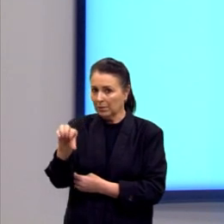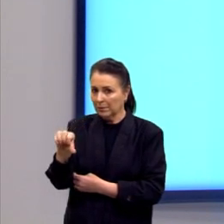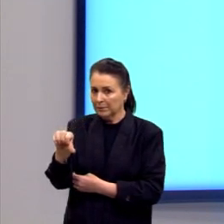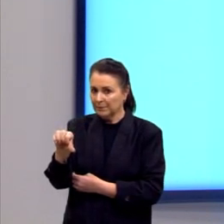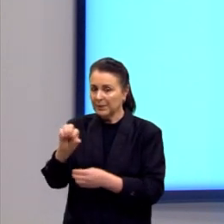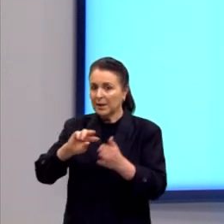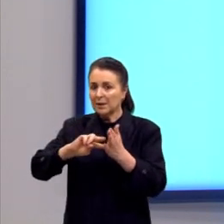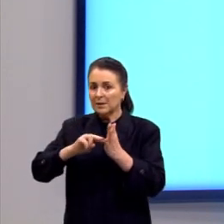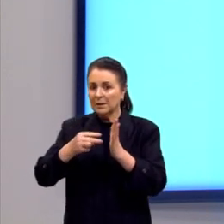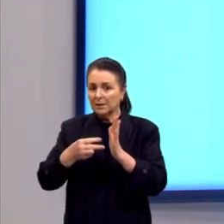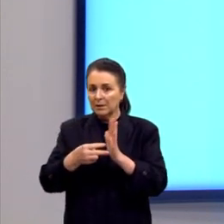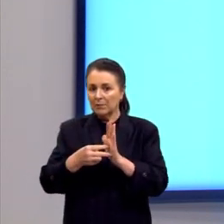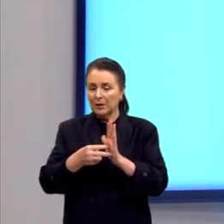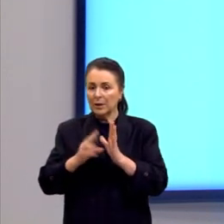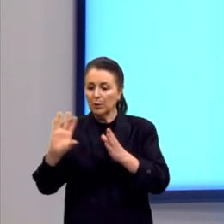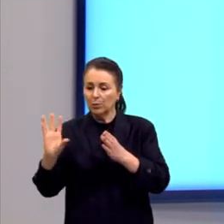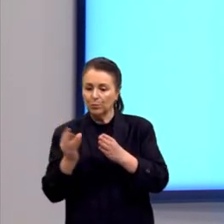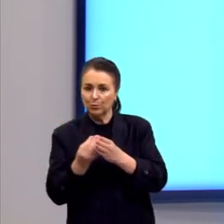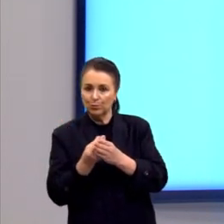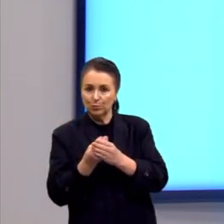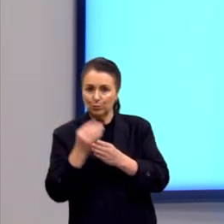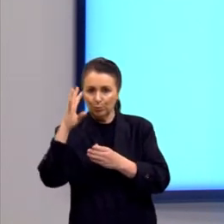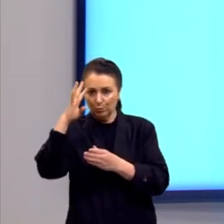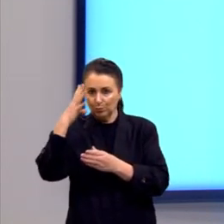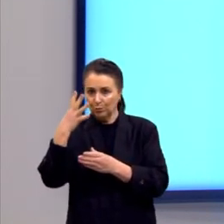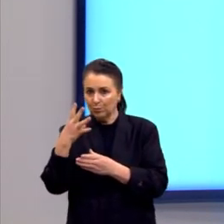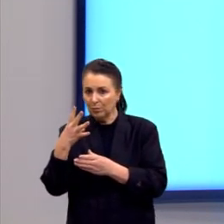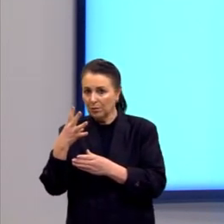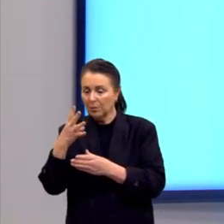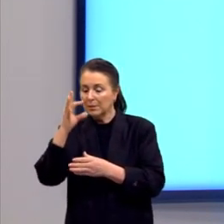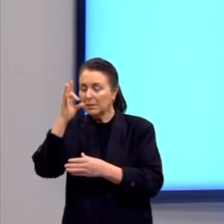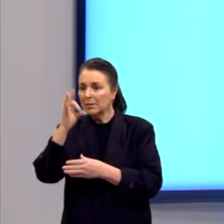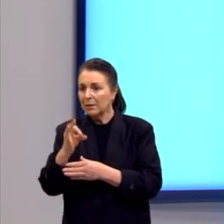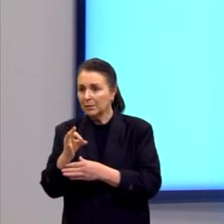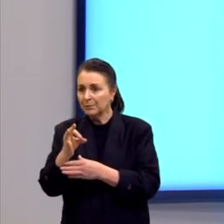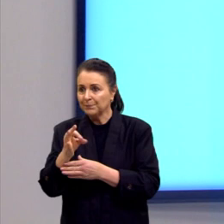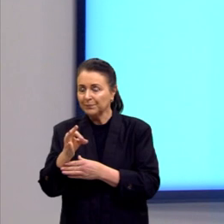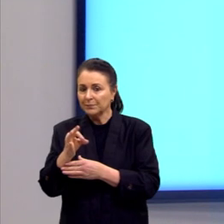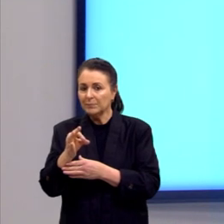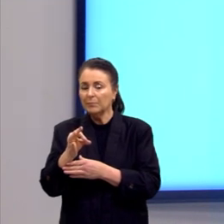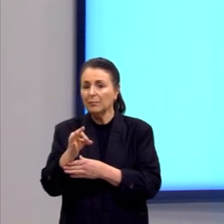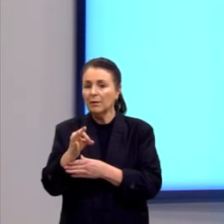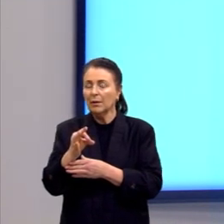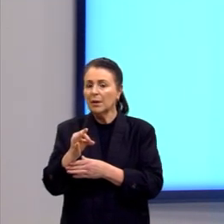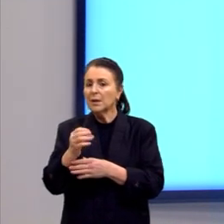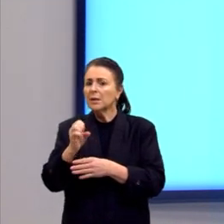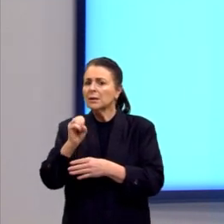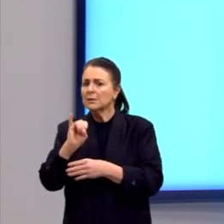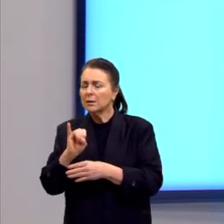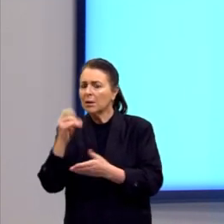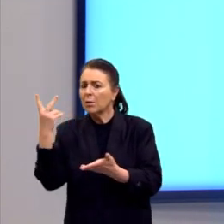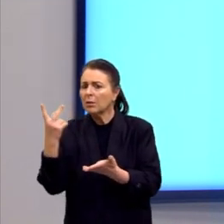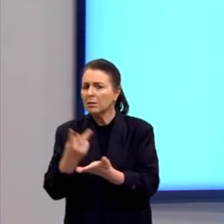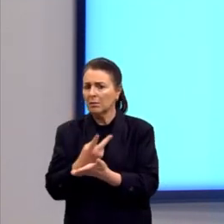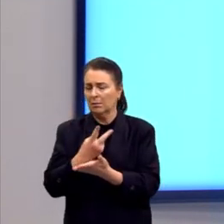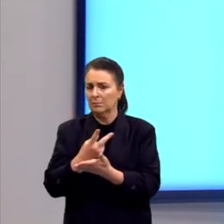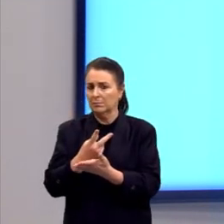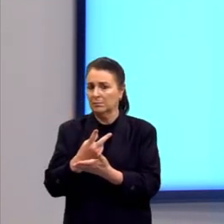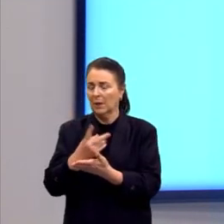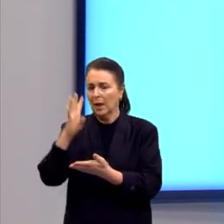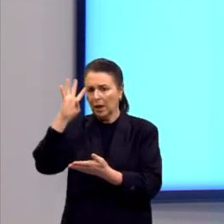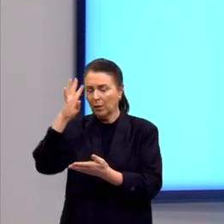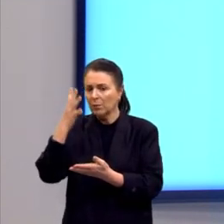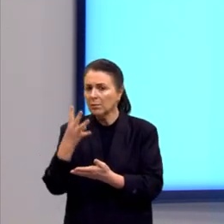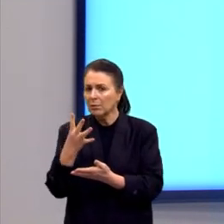significa que o nosso conjunto solução está correto se por acaso né Nós resolvêssemos